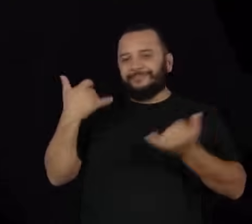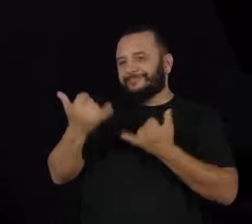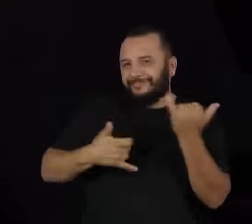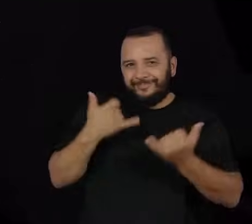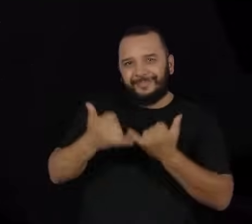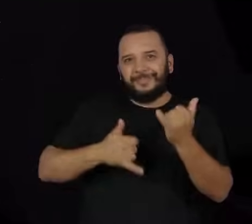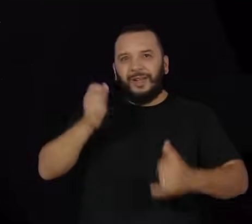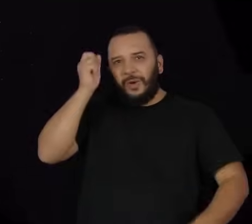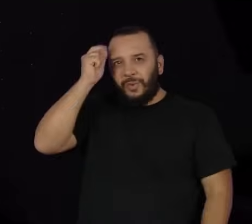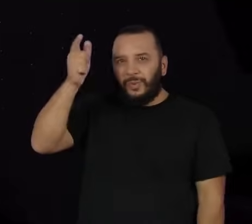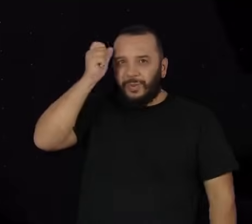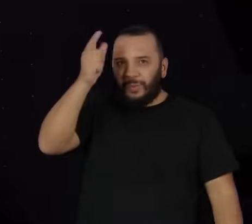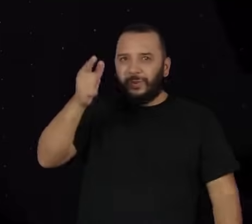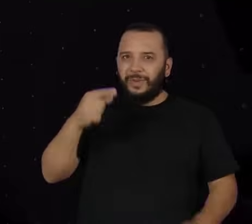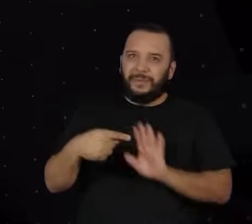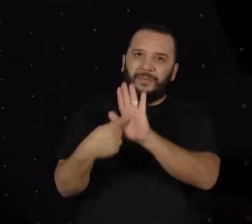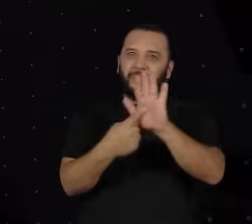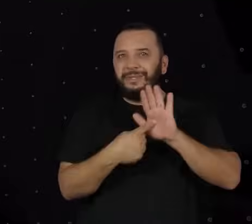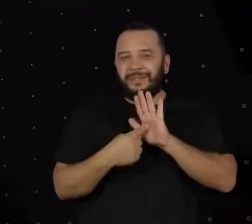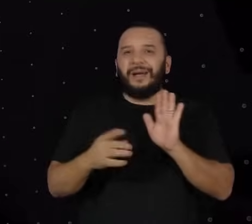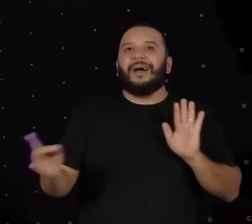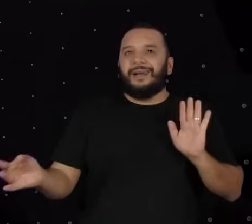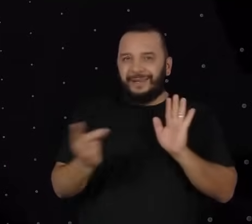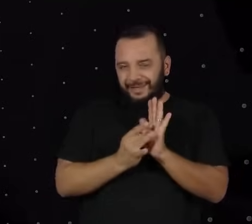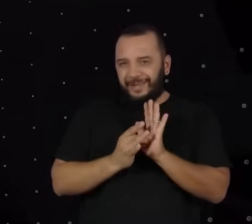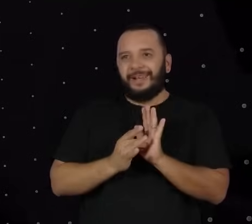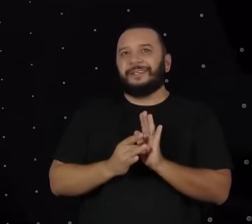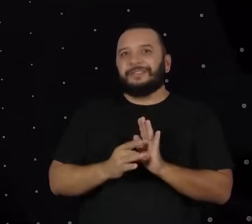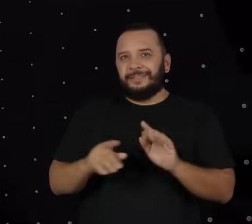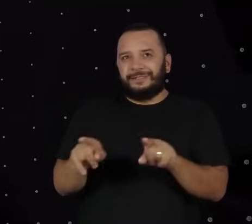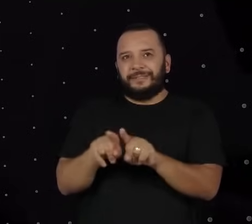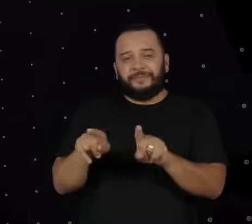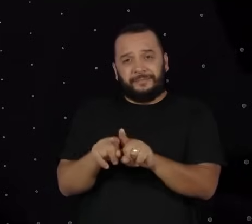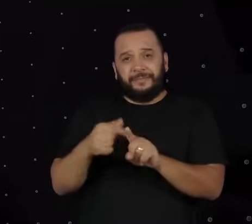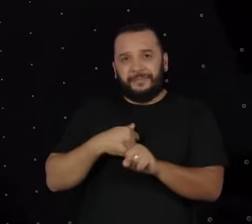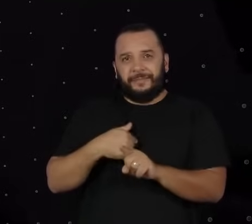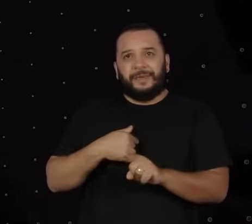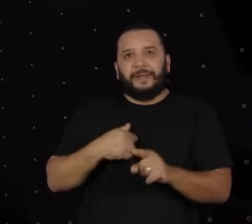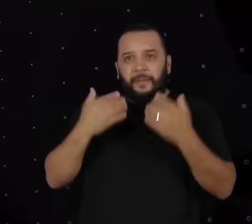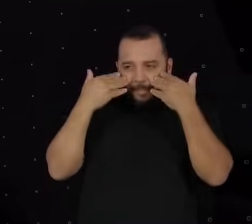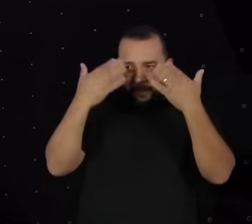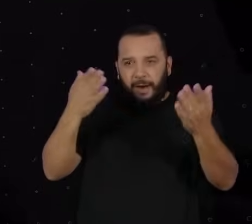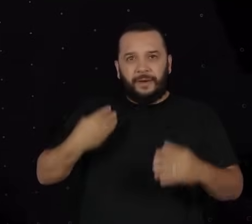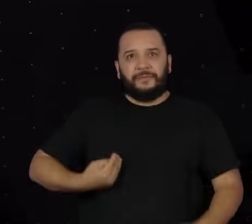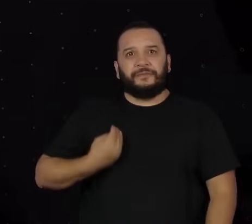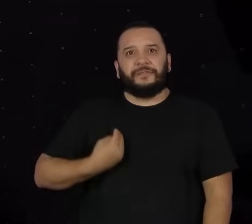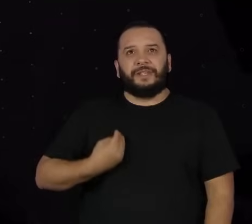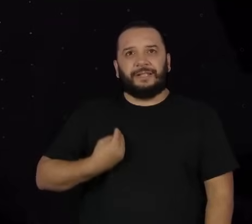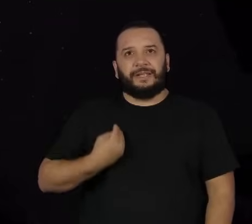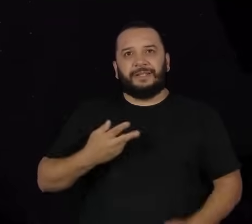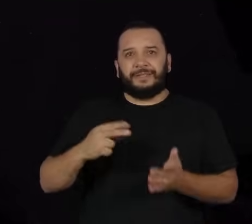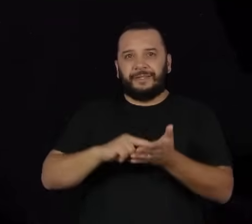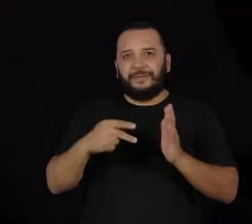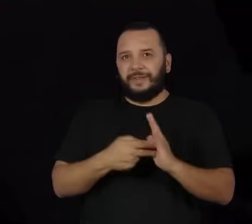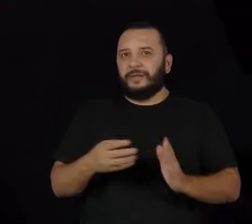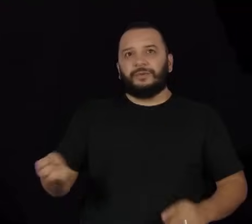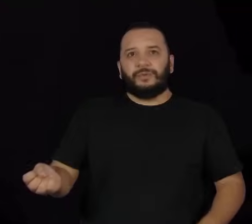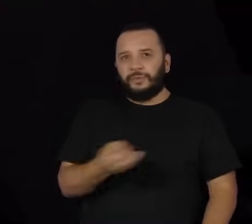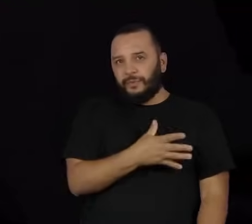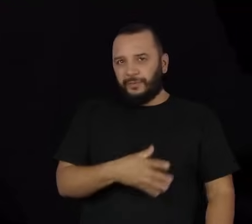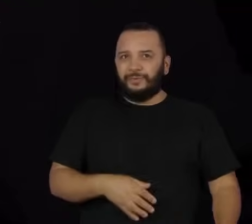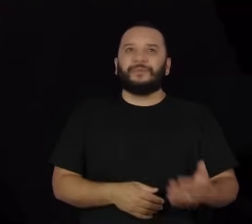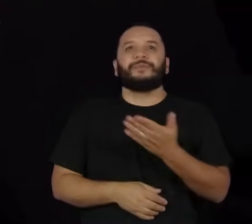é mostrar a nossa realidade, a nossa verdadeira cara, a nossa verdadeira vida, né? E dar novo sentido a isso, eu acho